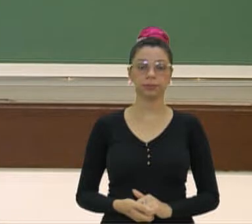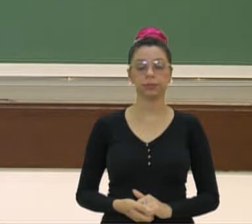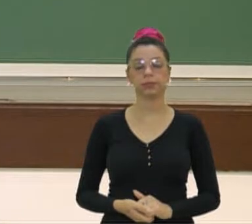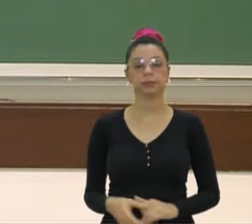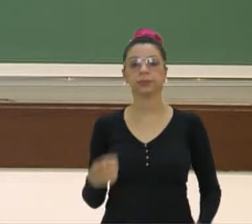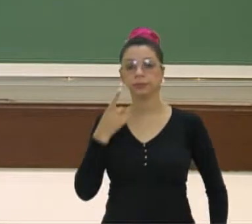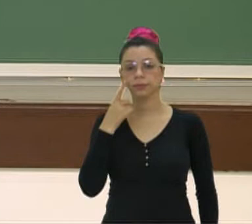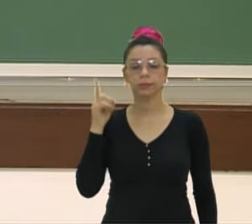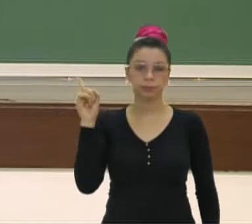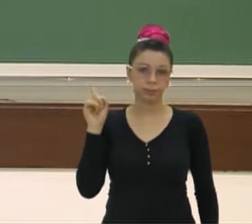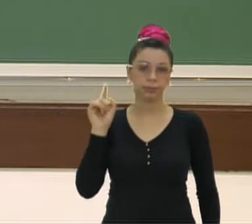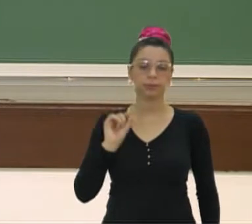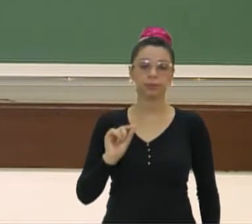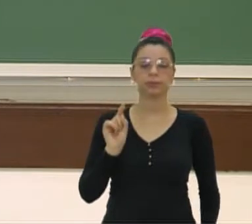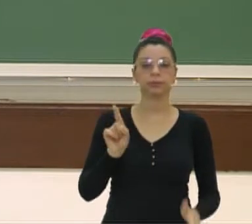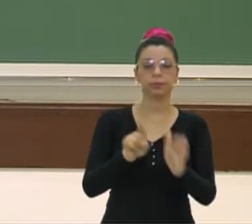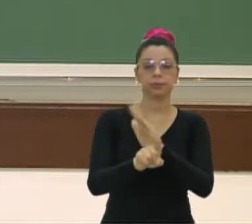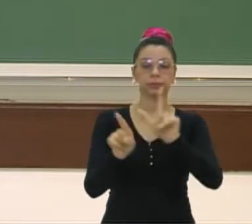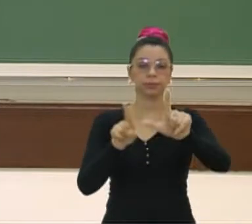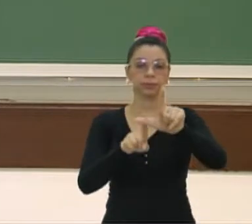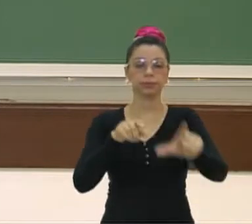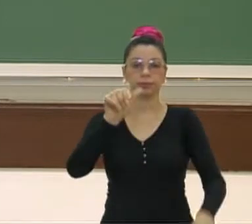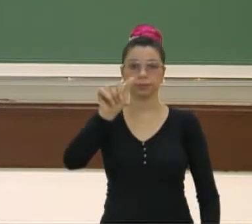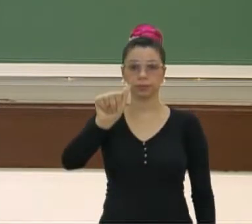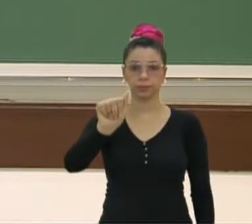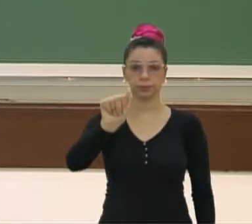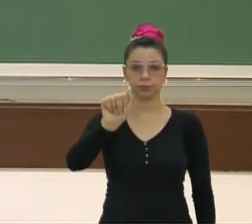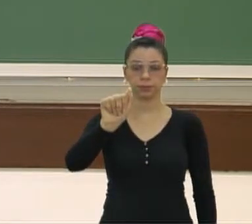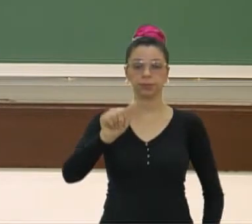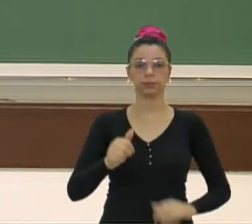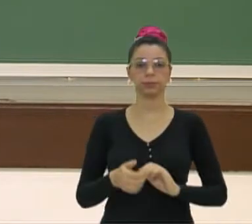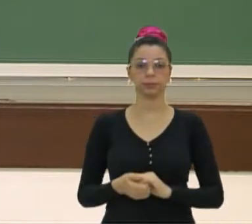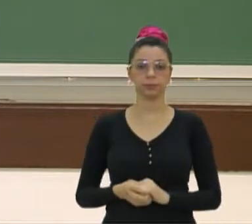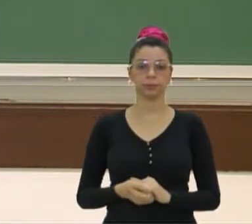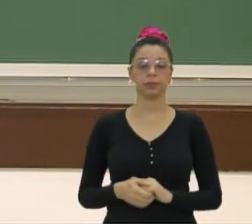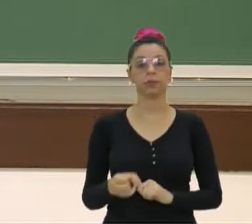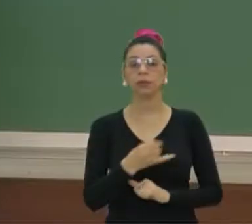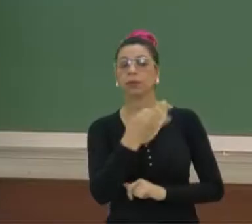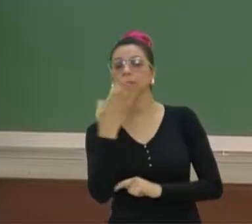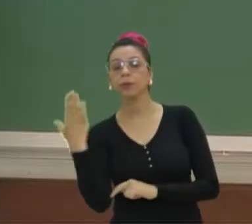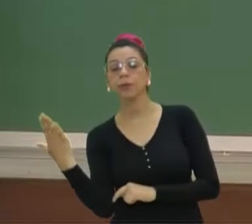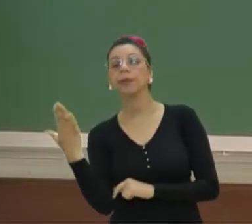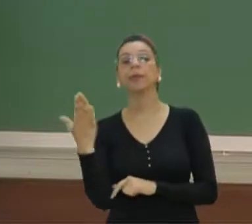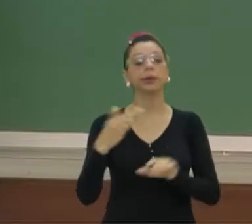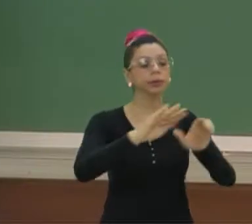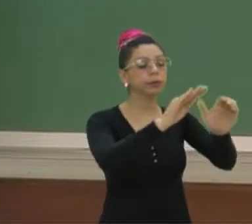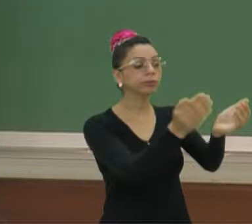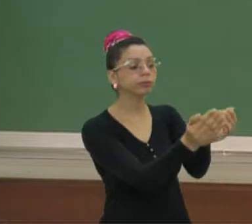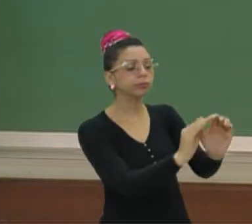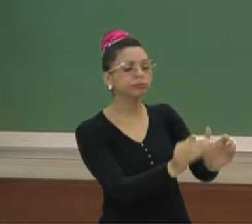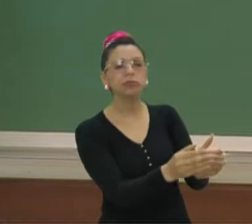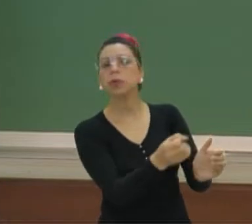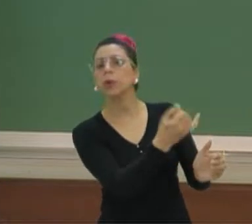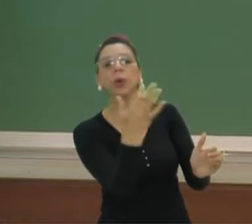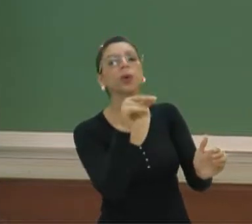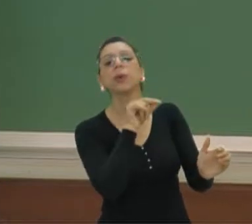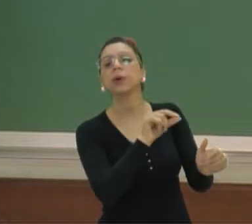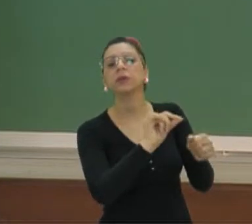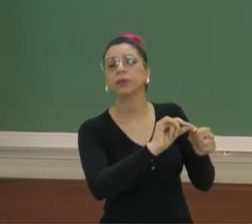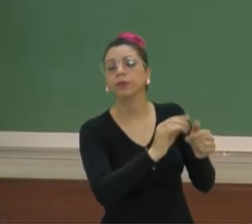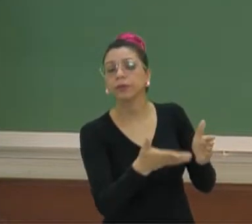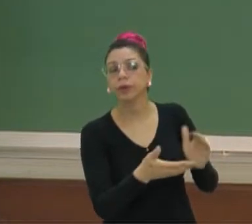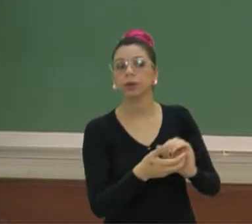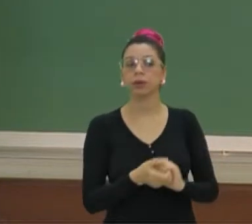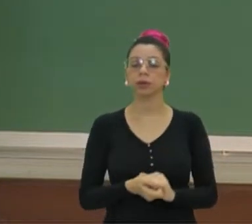Olhem lá, pessoal. Na pergunta A, how many snow goons did Calvin make? Quantos dos snow goons ele fez? He made one.